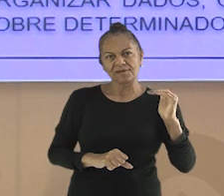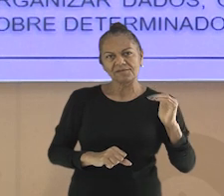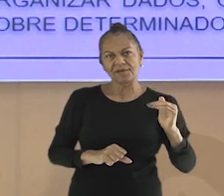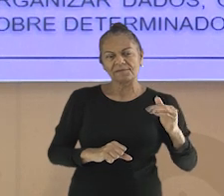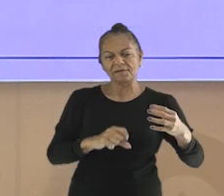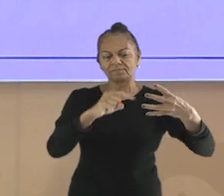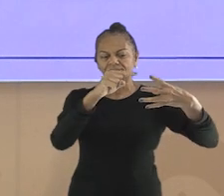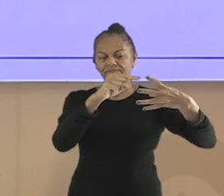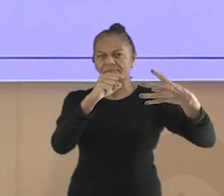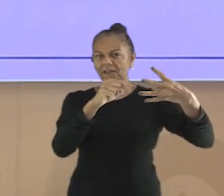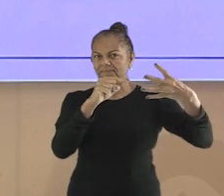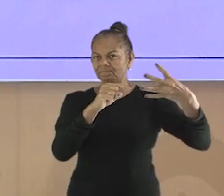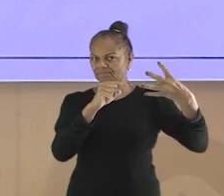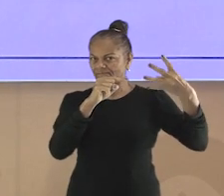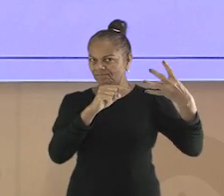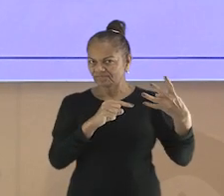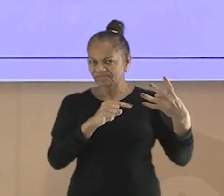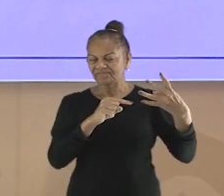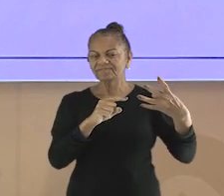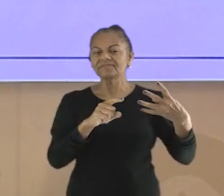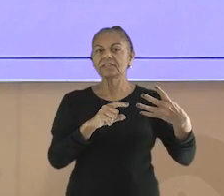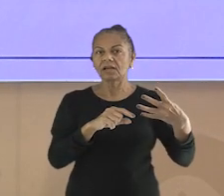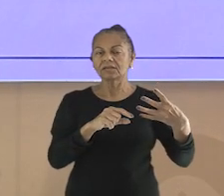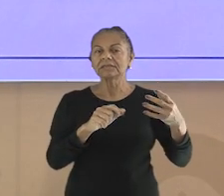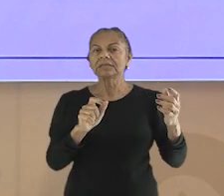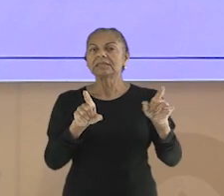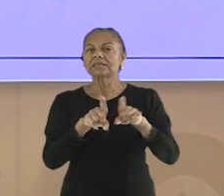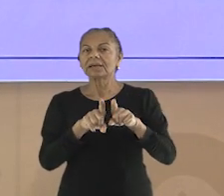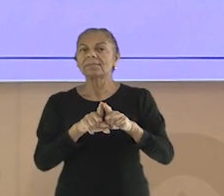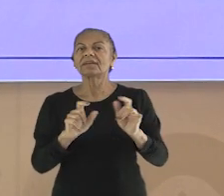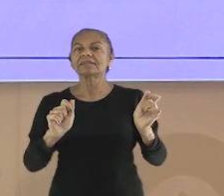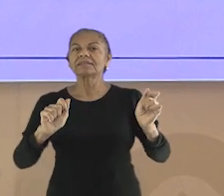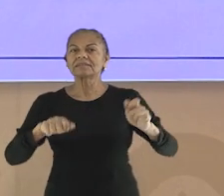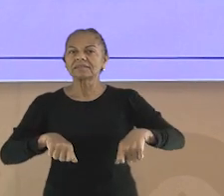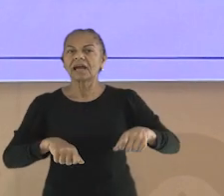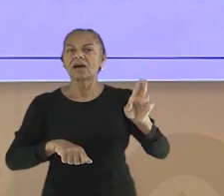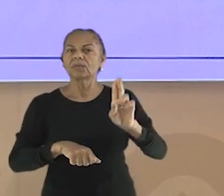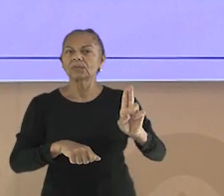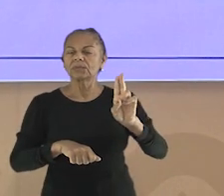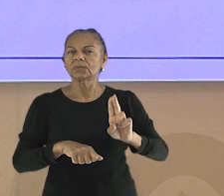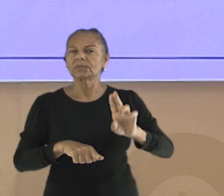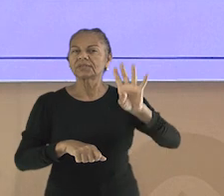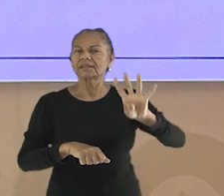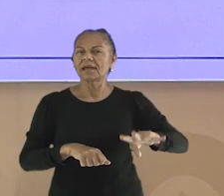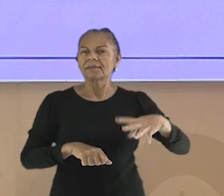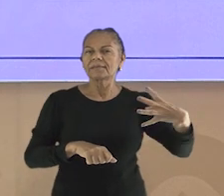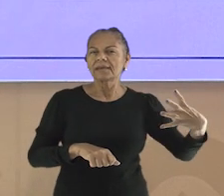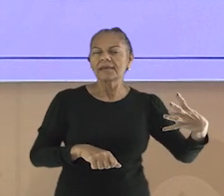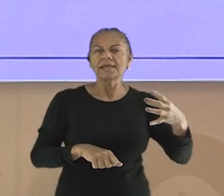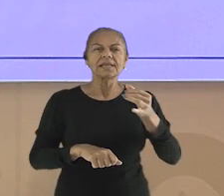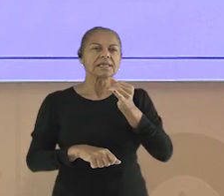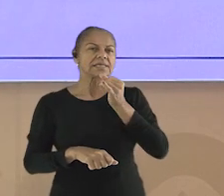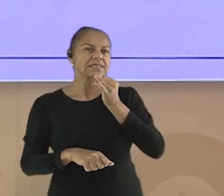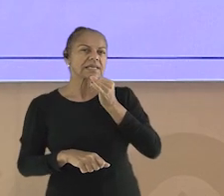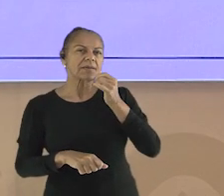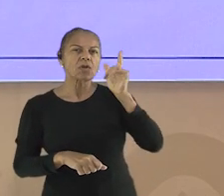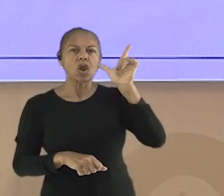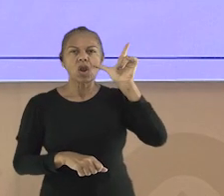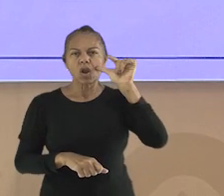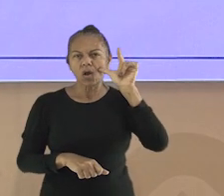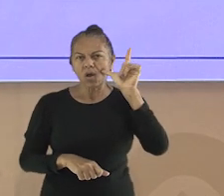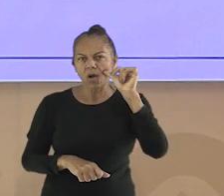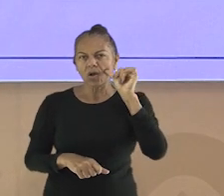Paulo. Por exemplo, podemos também utilizar tabelas para apresentar número de produtos vendidos por uma